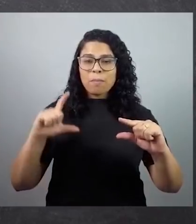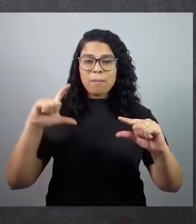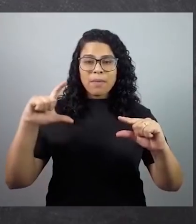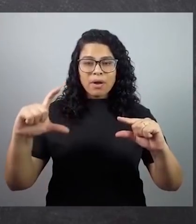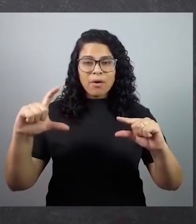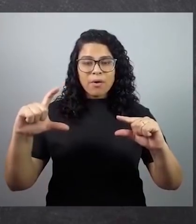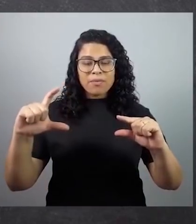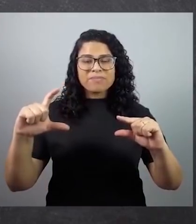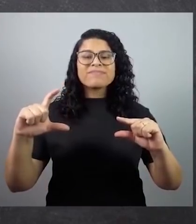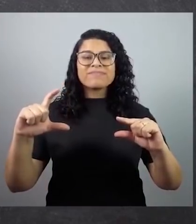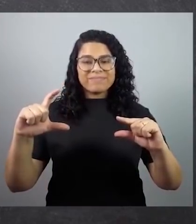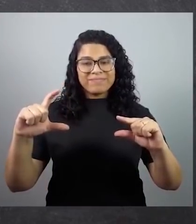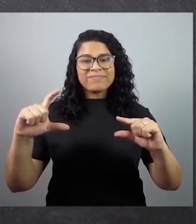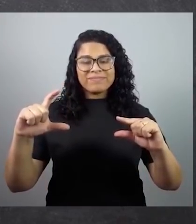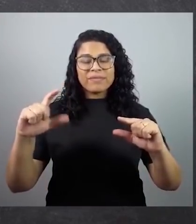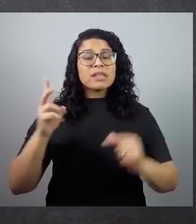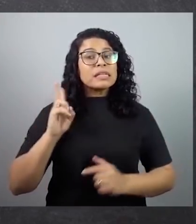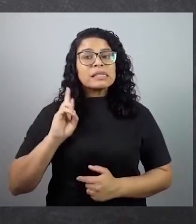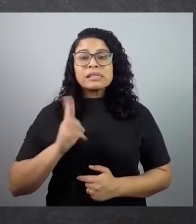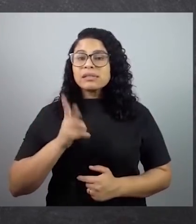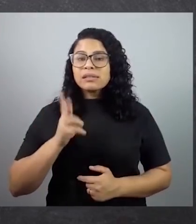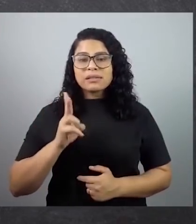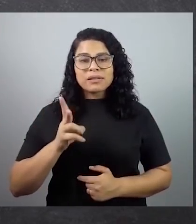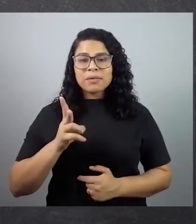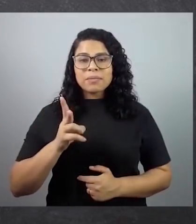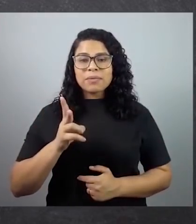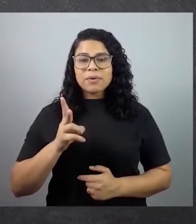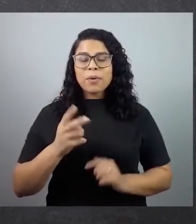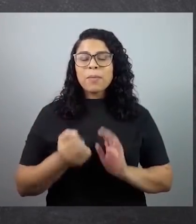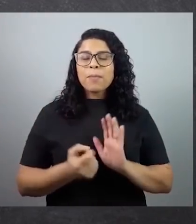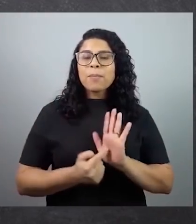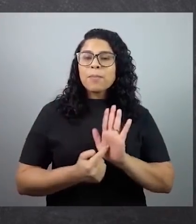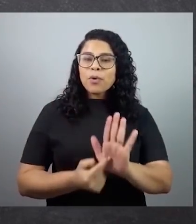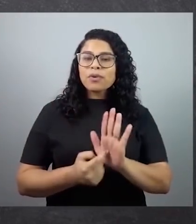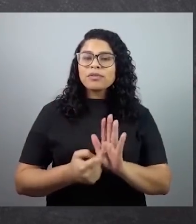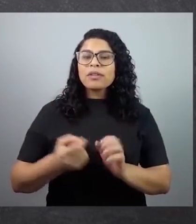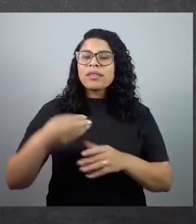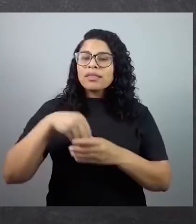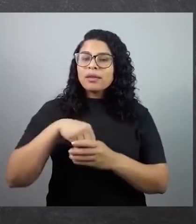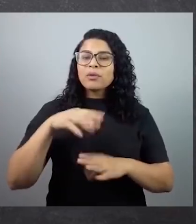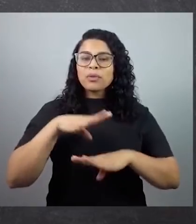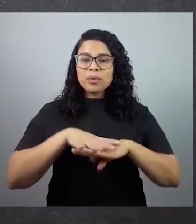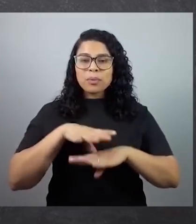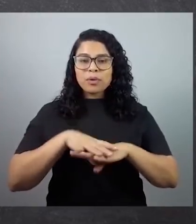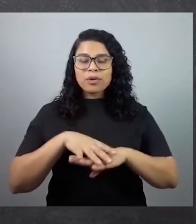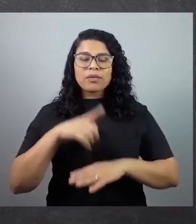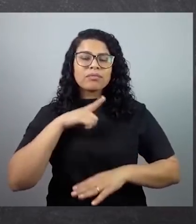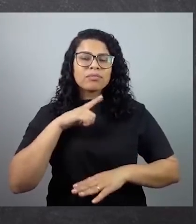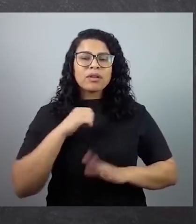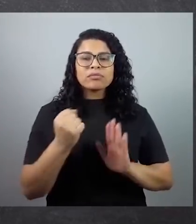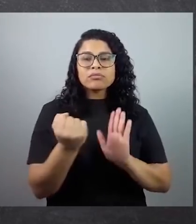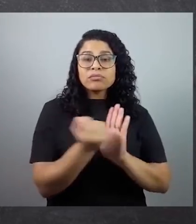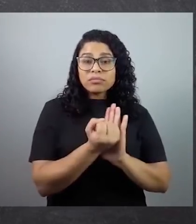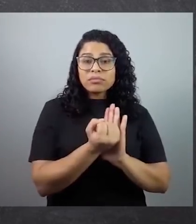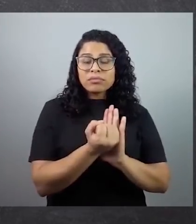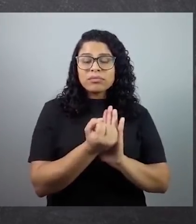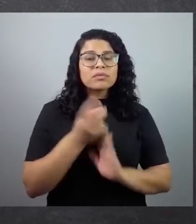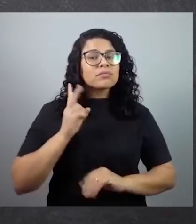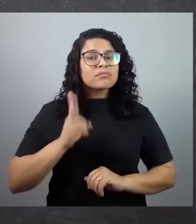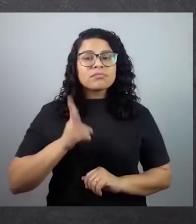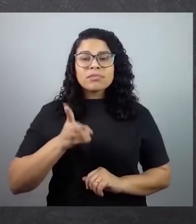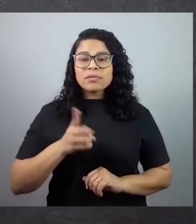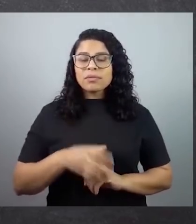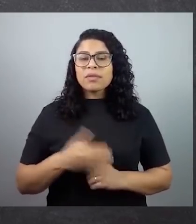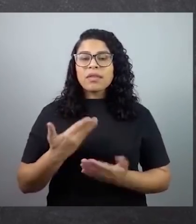para representar o menor, tá certo? A matemática é formada, como a gente já falou na